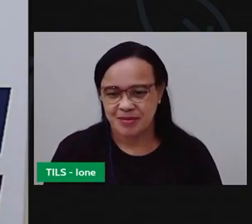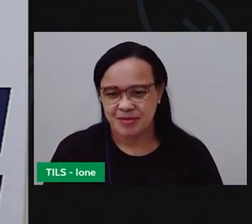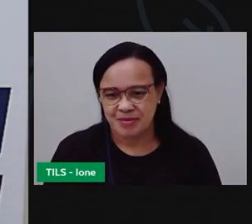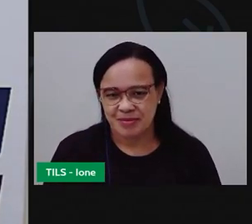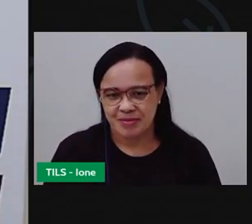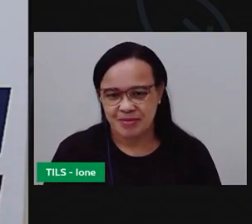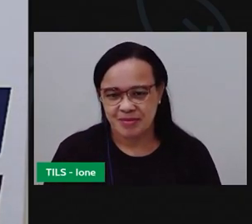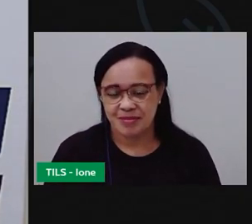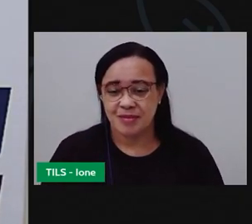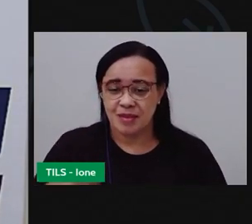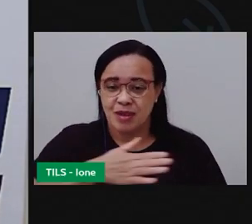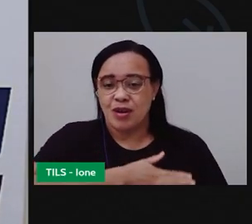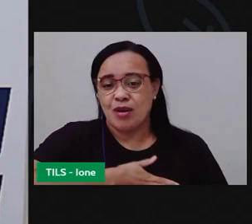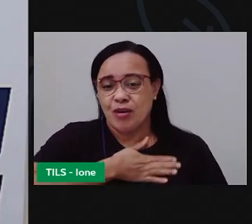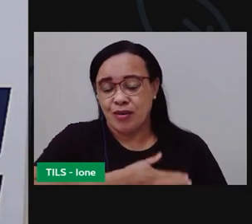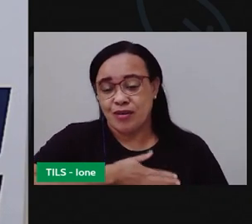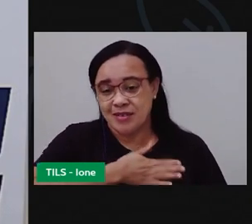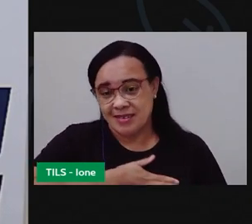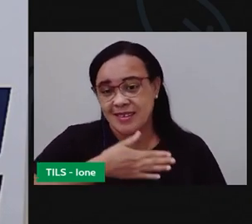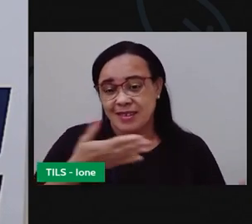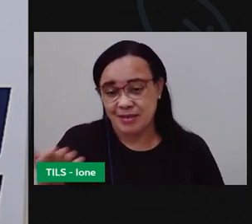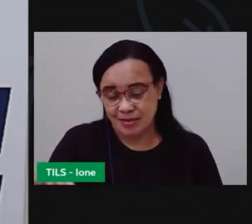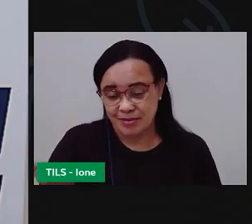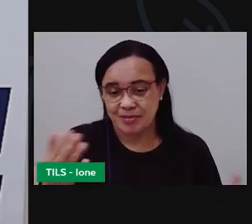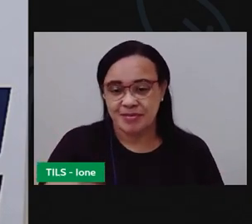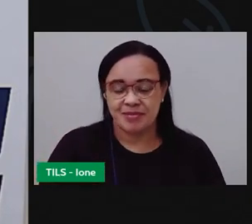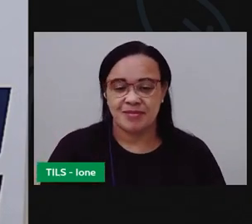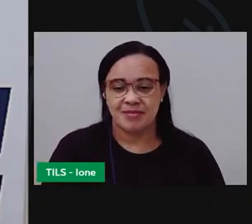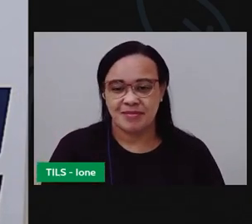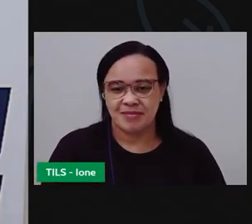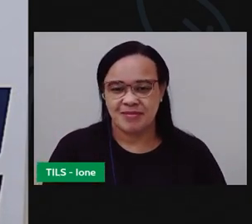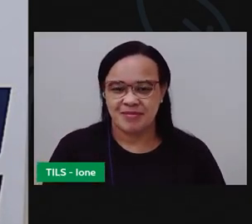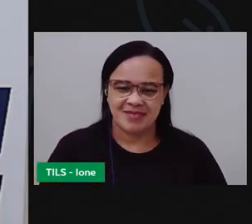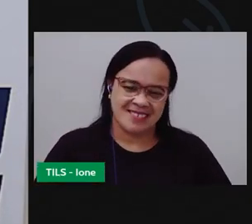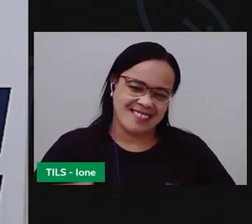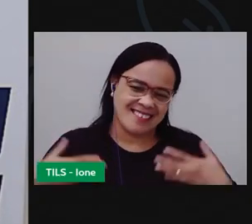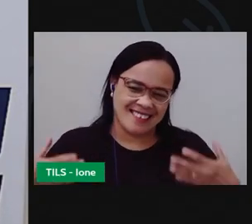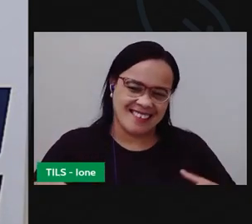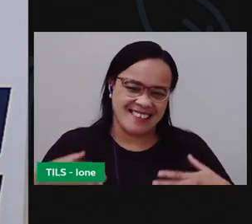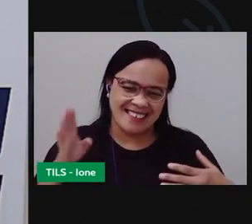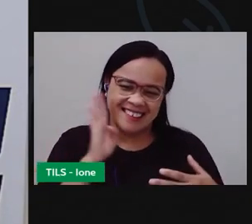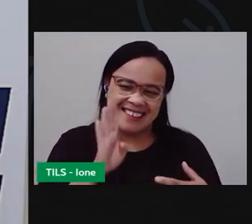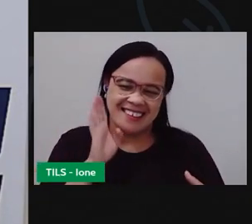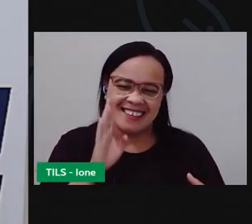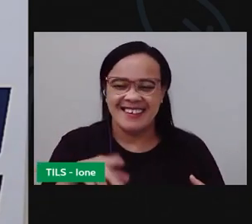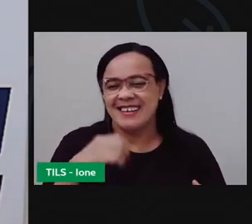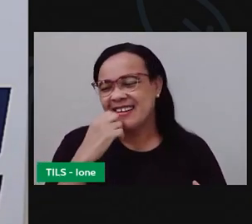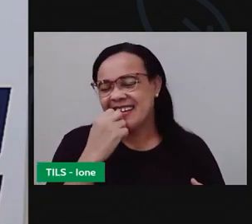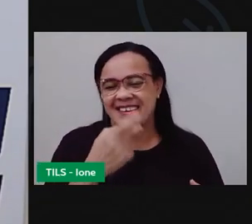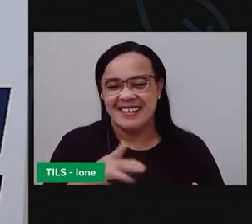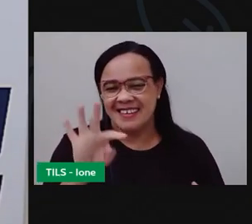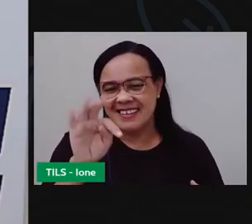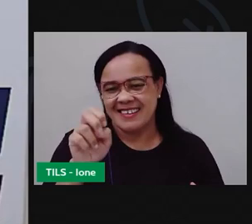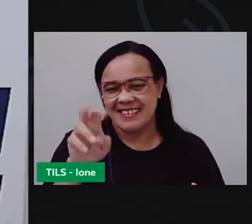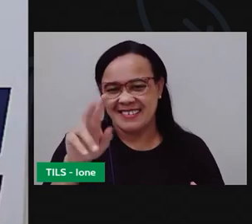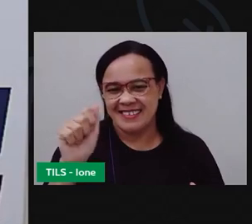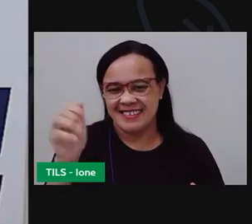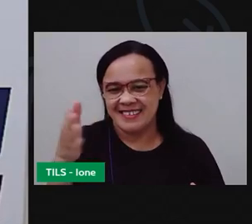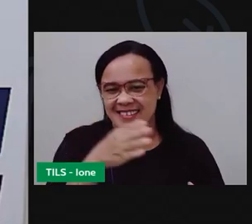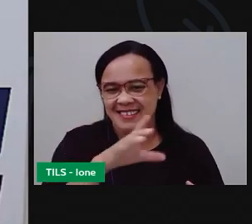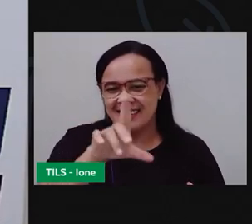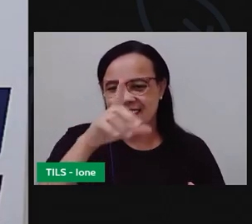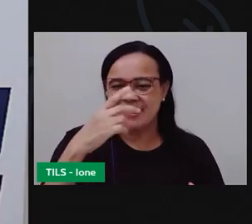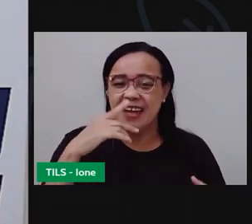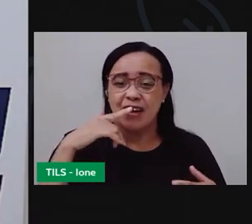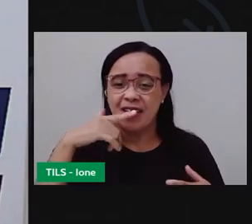a gostar o que divertida se trava língua né e